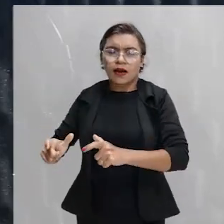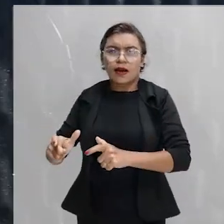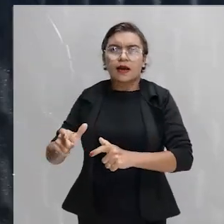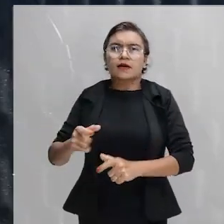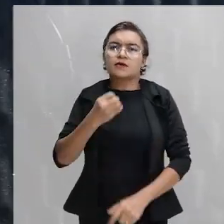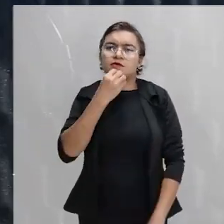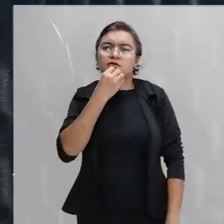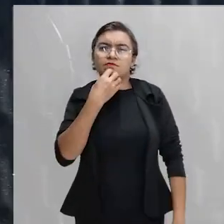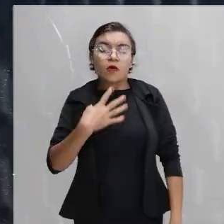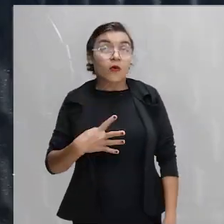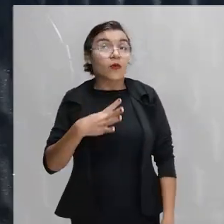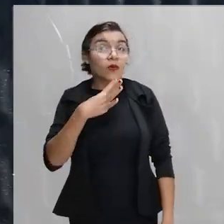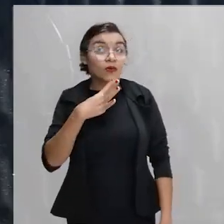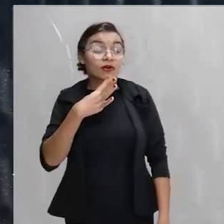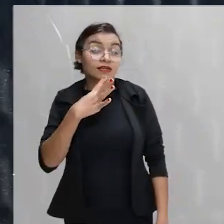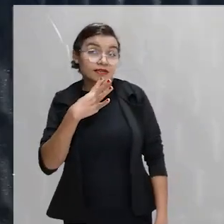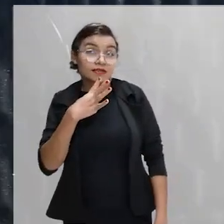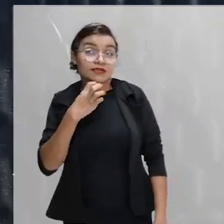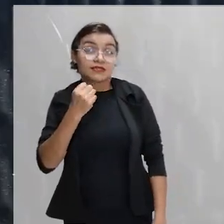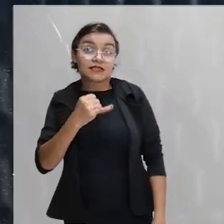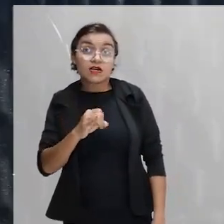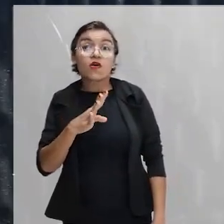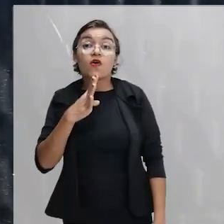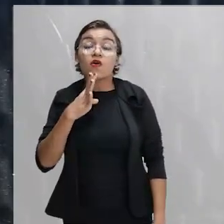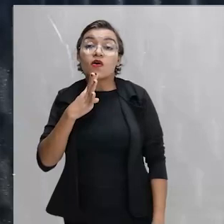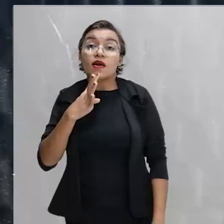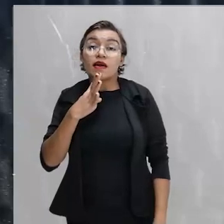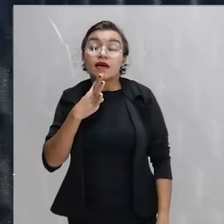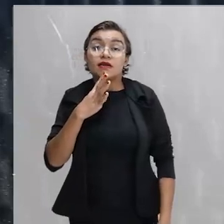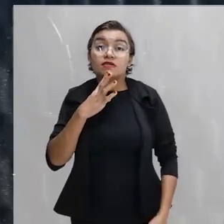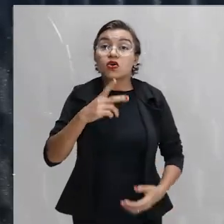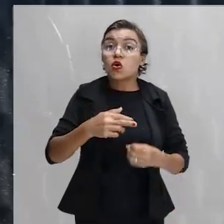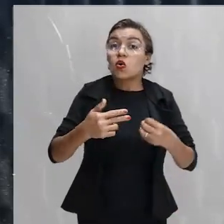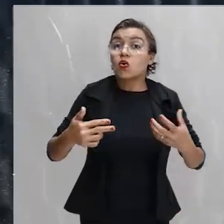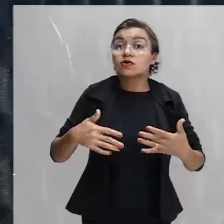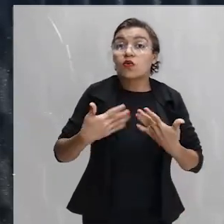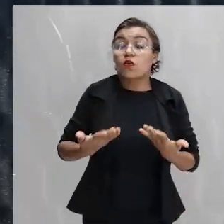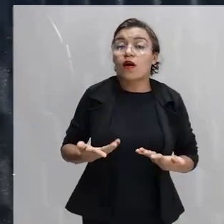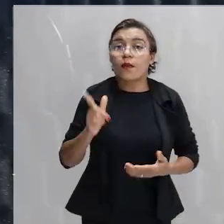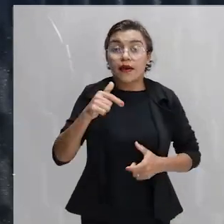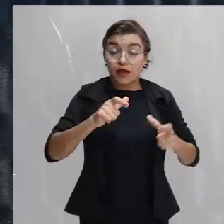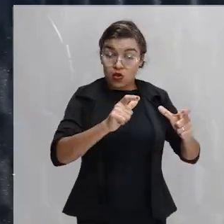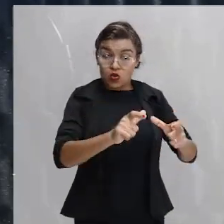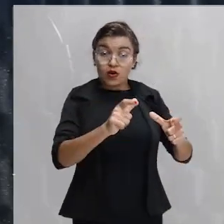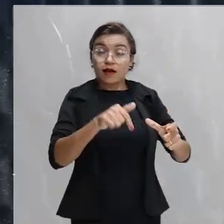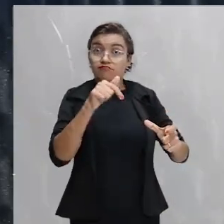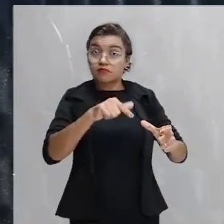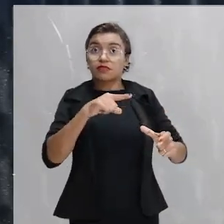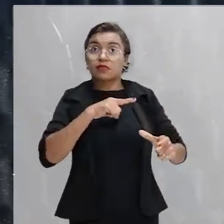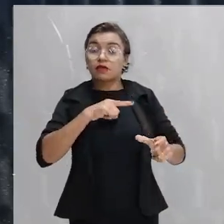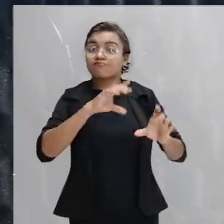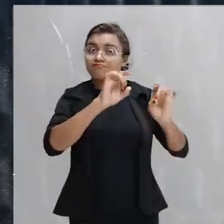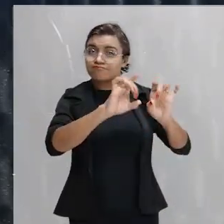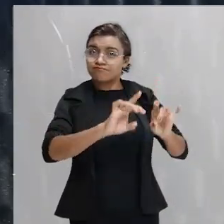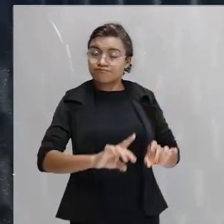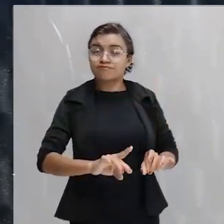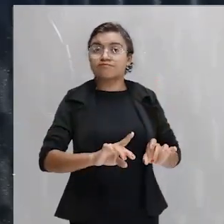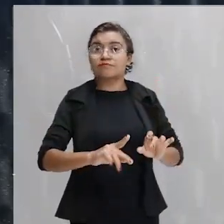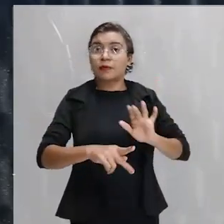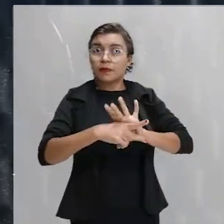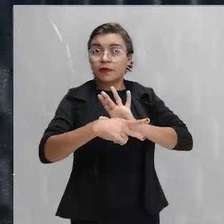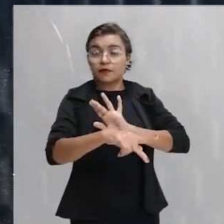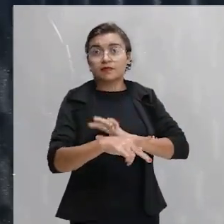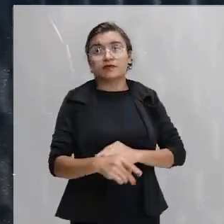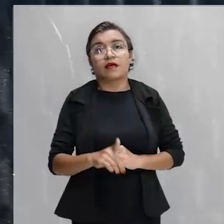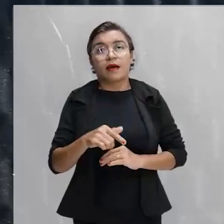alguma coisa ou alguém. Que coisa? Lugares. Só que esses lugares têm uma especificidade, têm uma particularidade. Esses